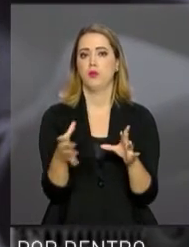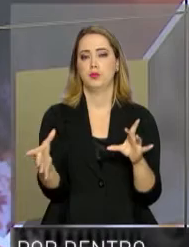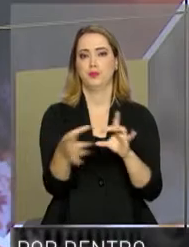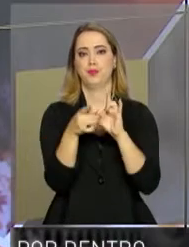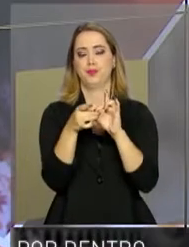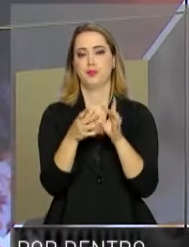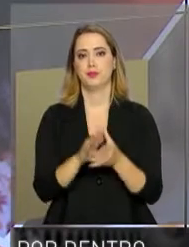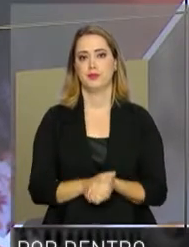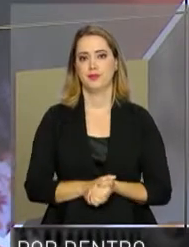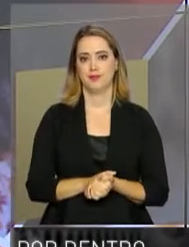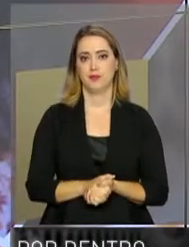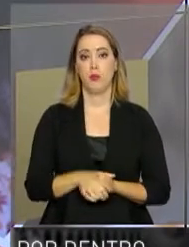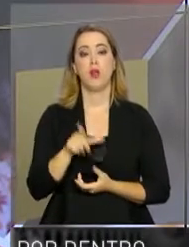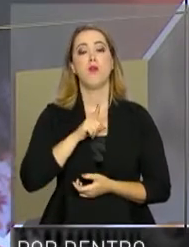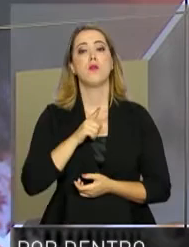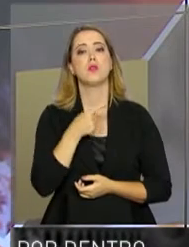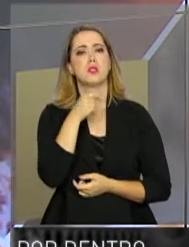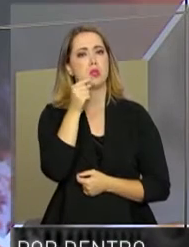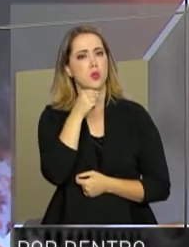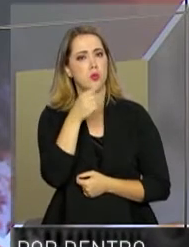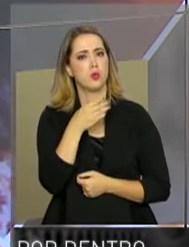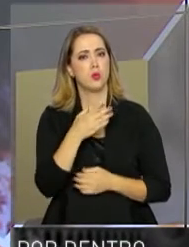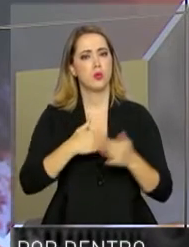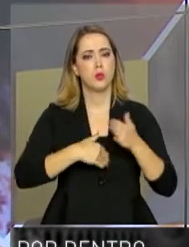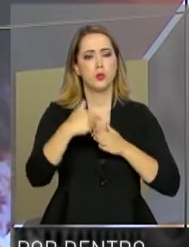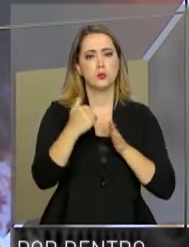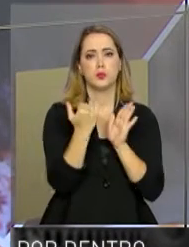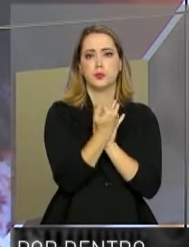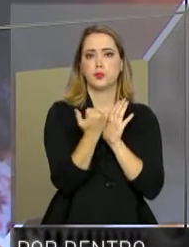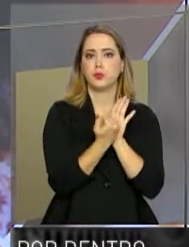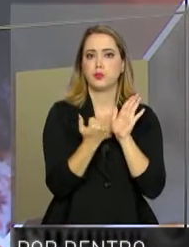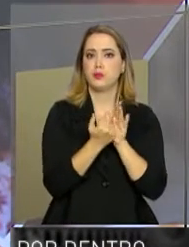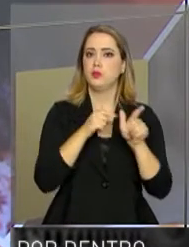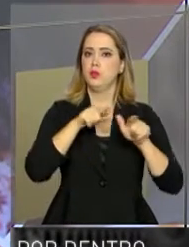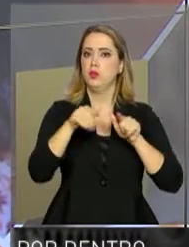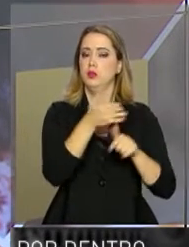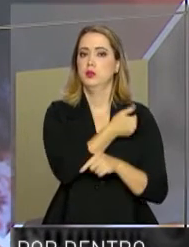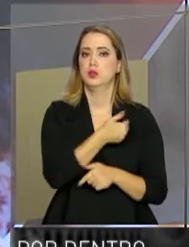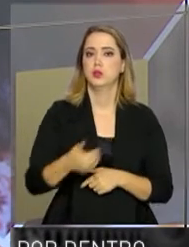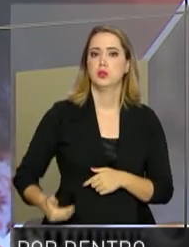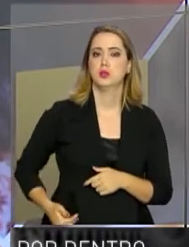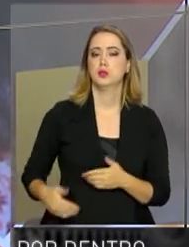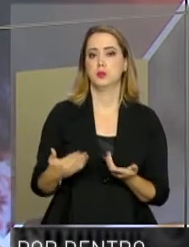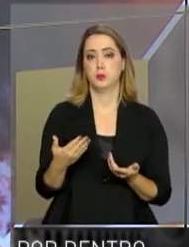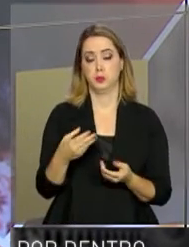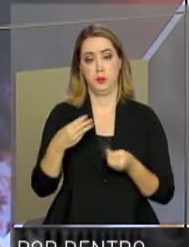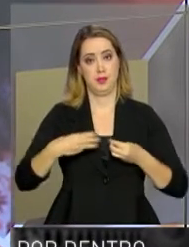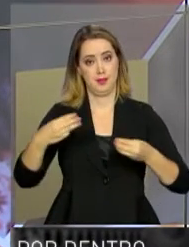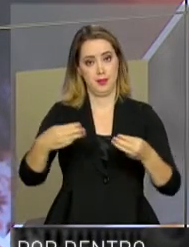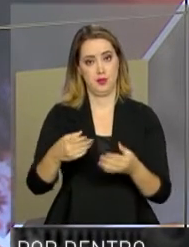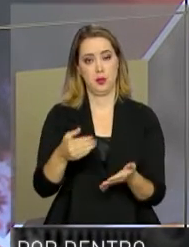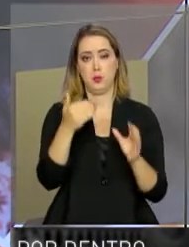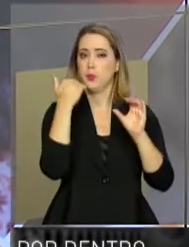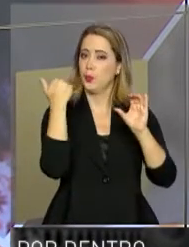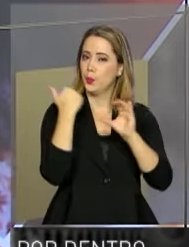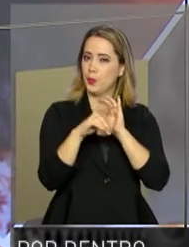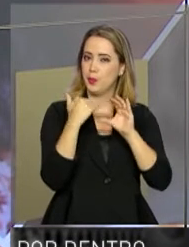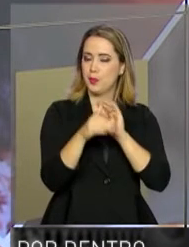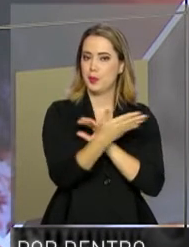integrado. Se você tem dúvidas sobre algum projeto ou ação do governo, de qualquer ministério, escreva